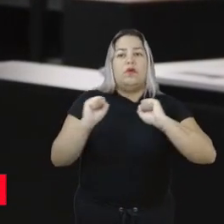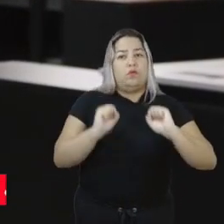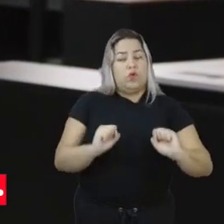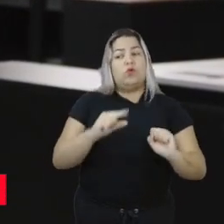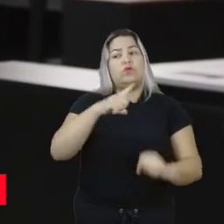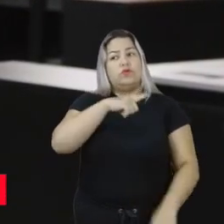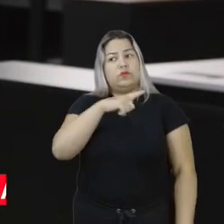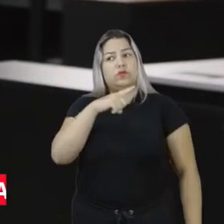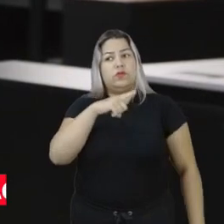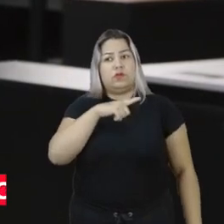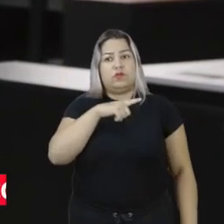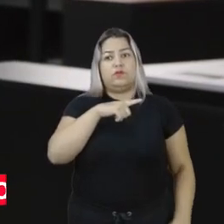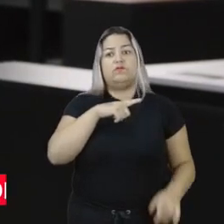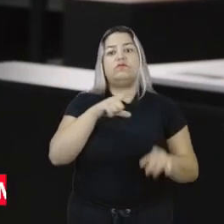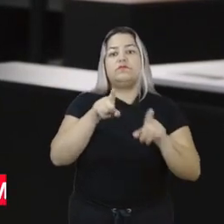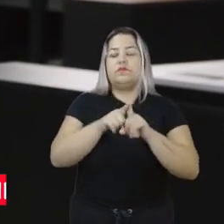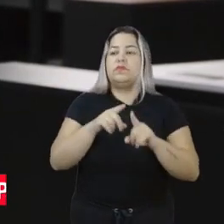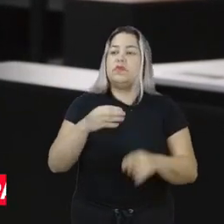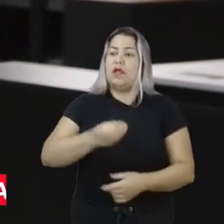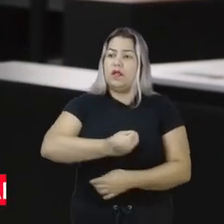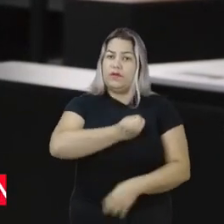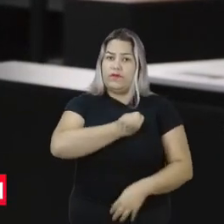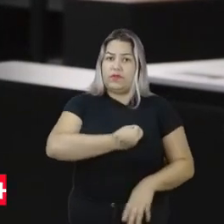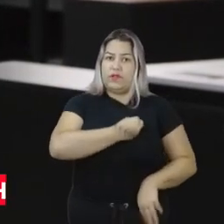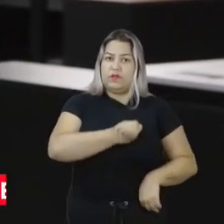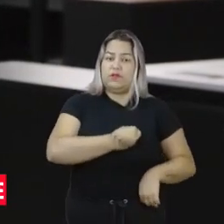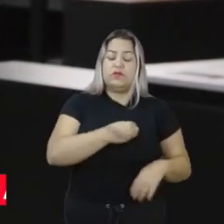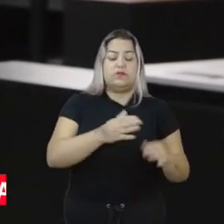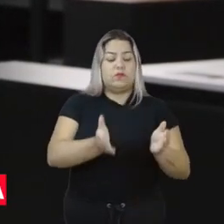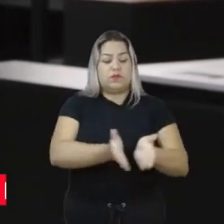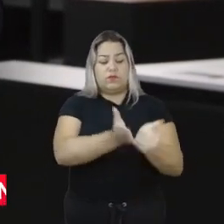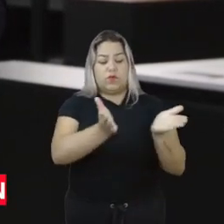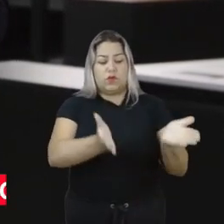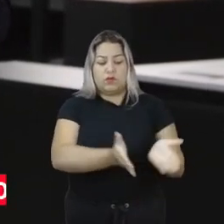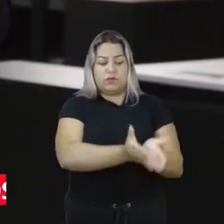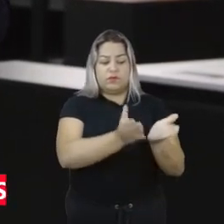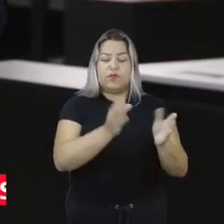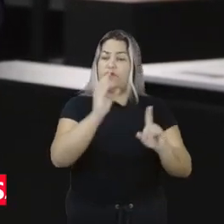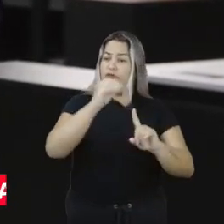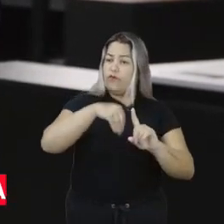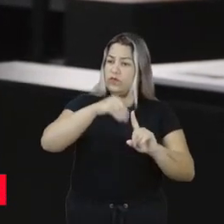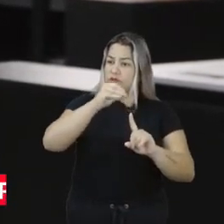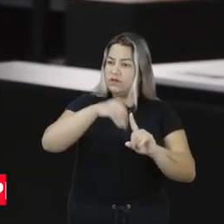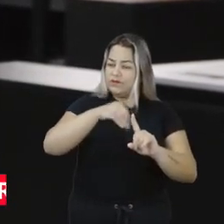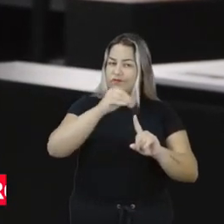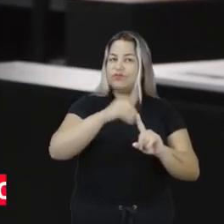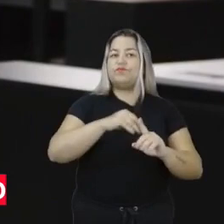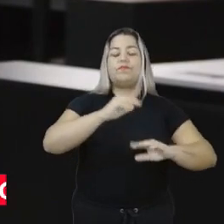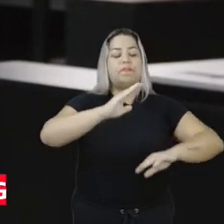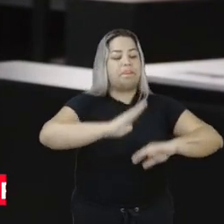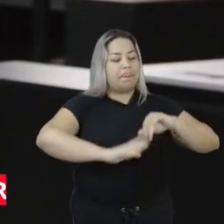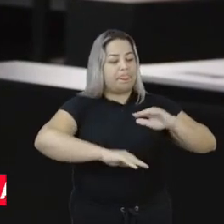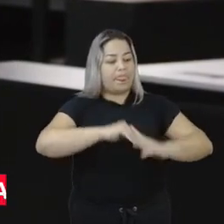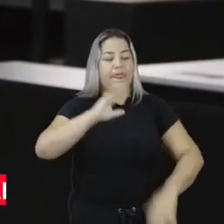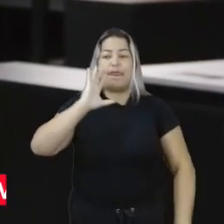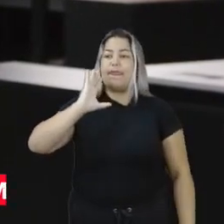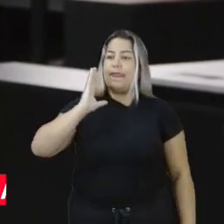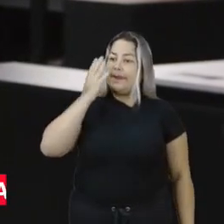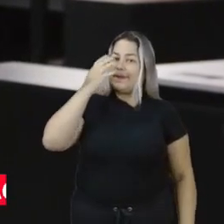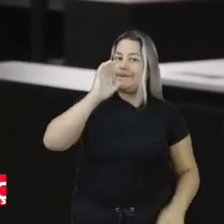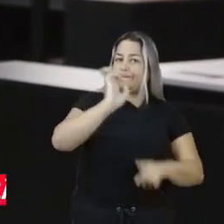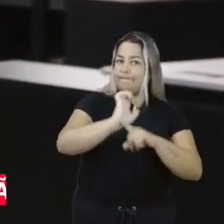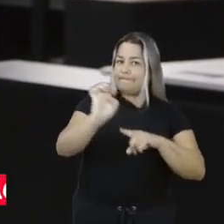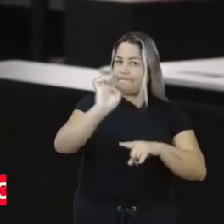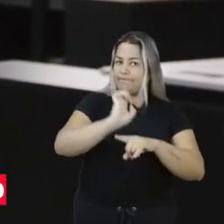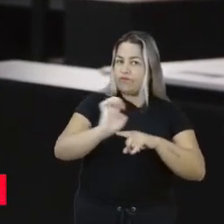pode ter um impacto tremendo na vida dos mais pobres e mais vulneráveis. A ação decisiva